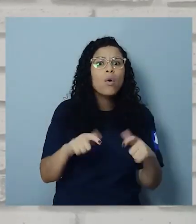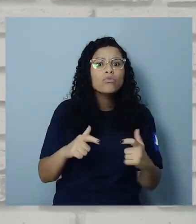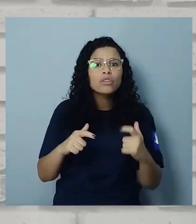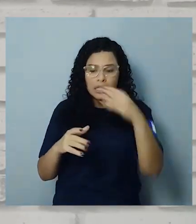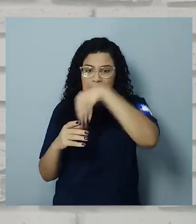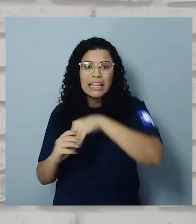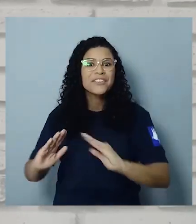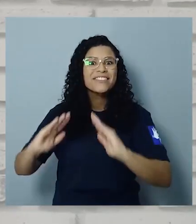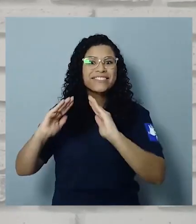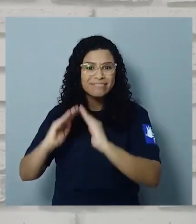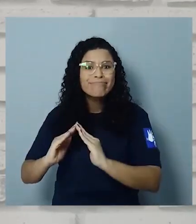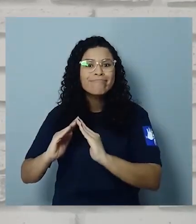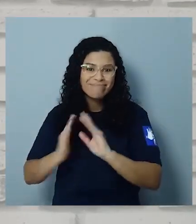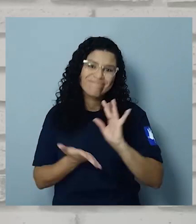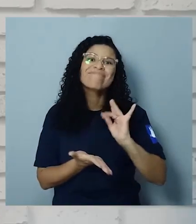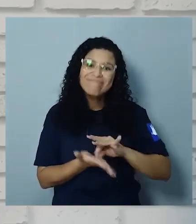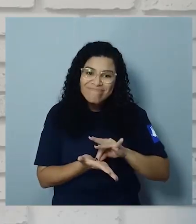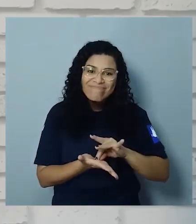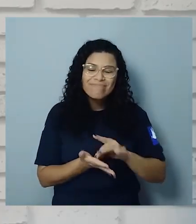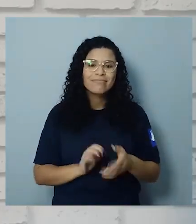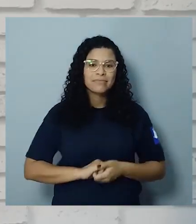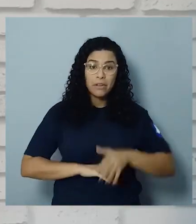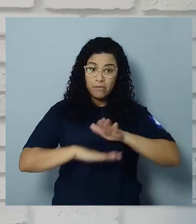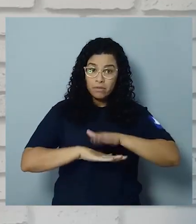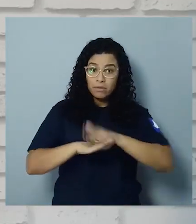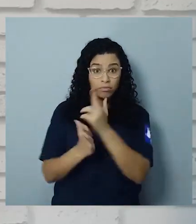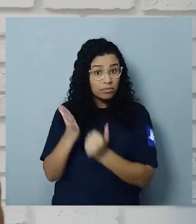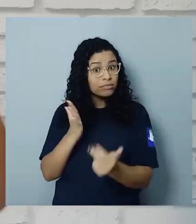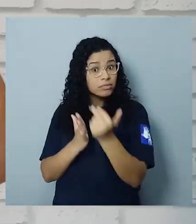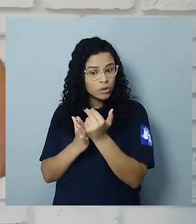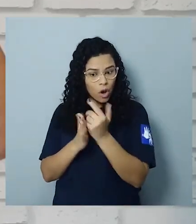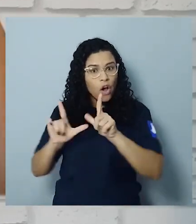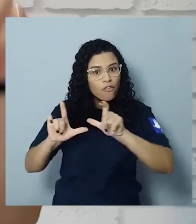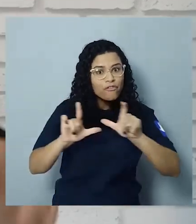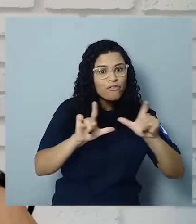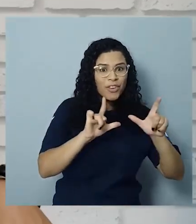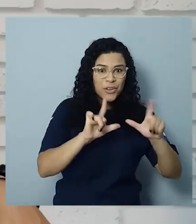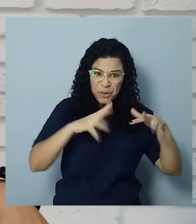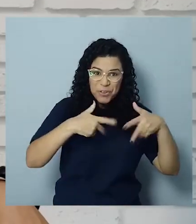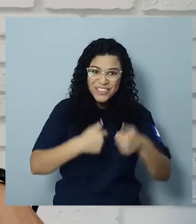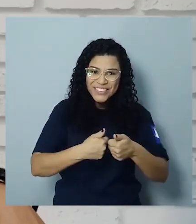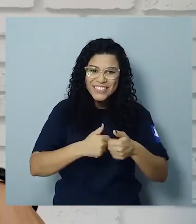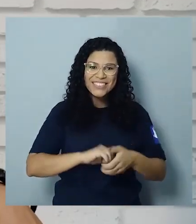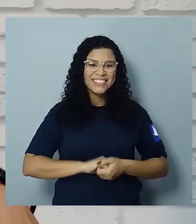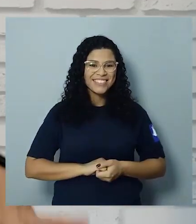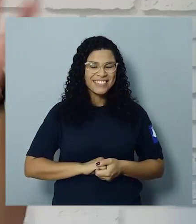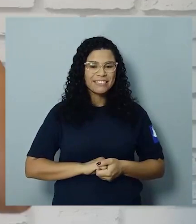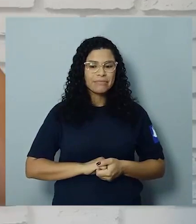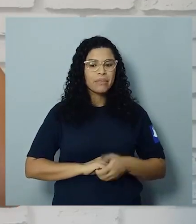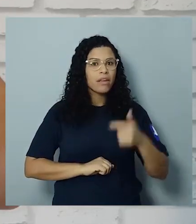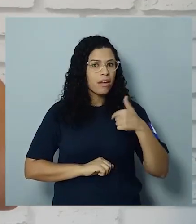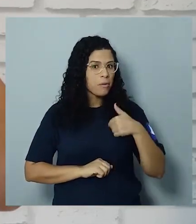aparecendo dentro da nossa casa não é mesmo Vocês Fizeram no desenho fotografaram os bichinhos